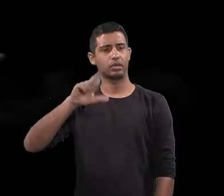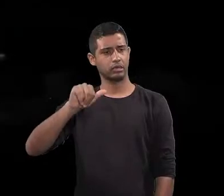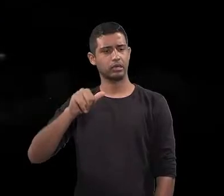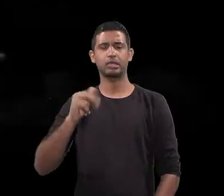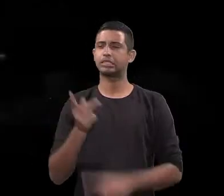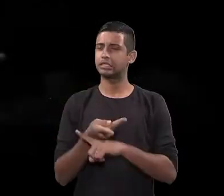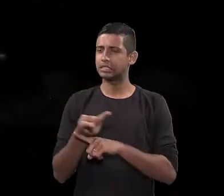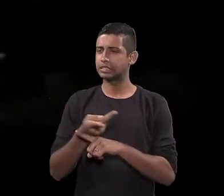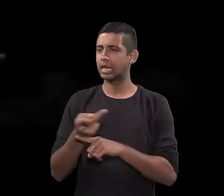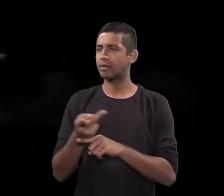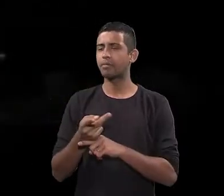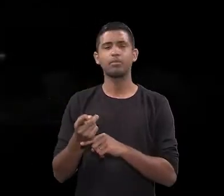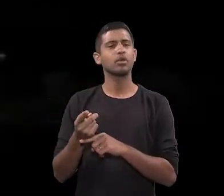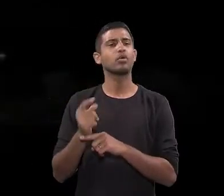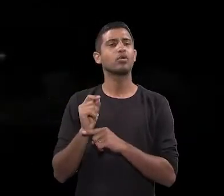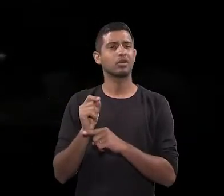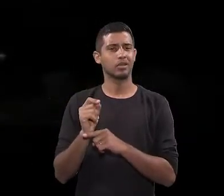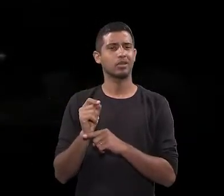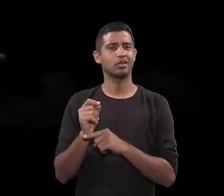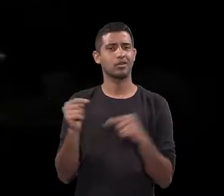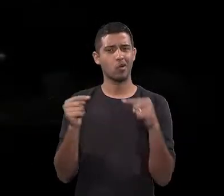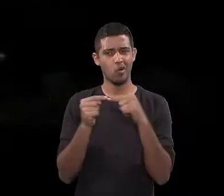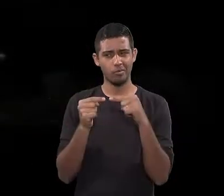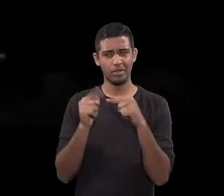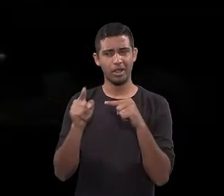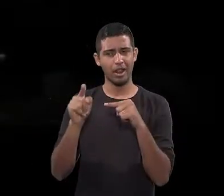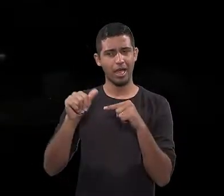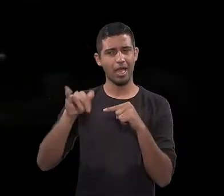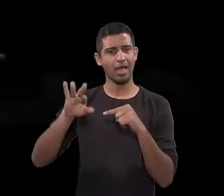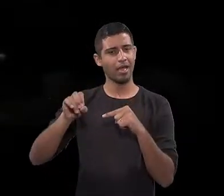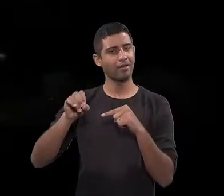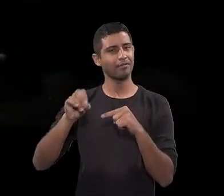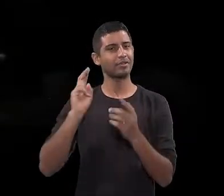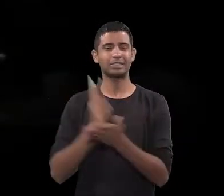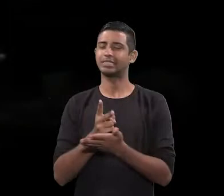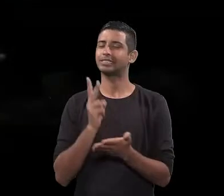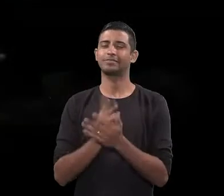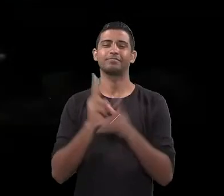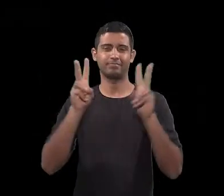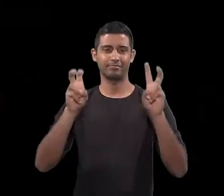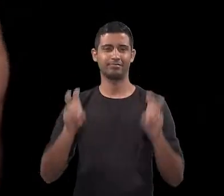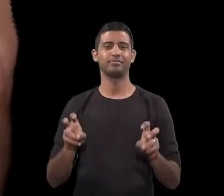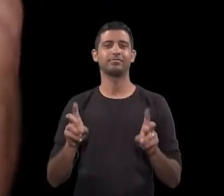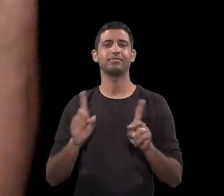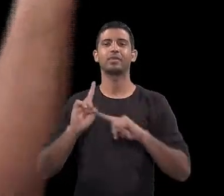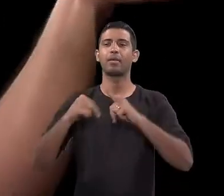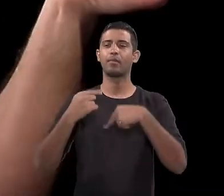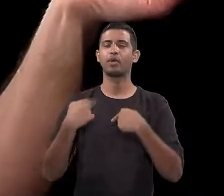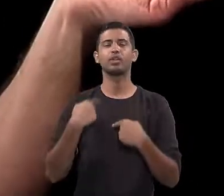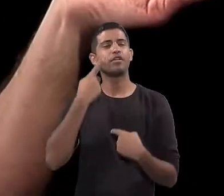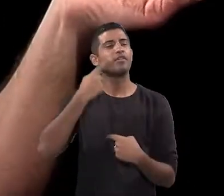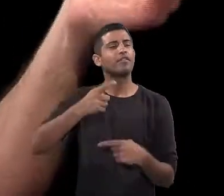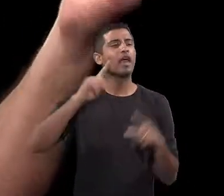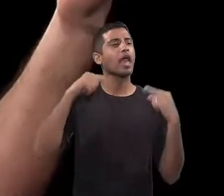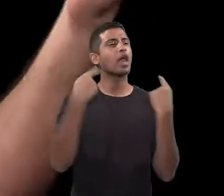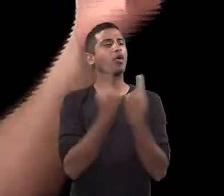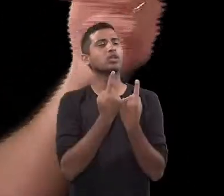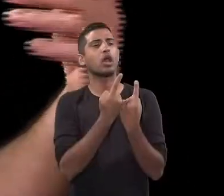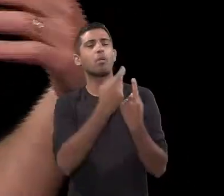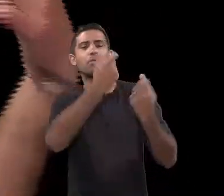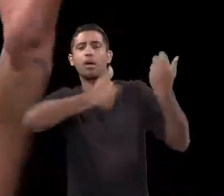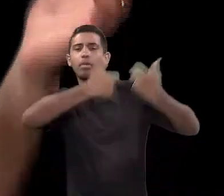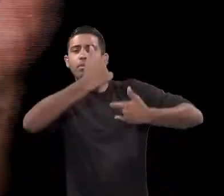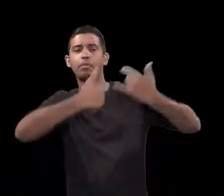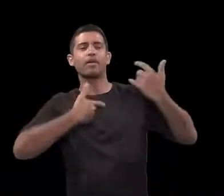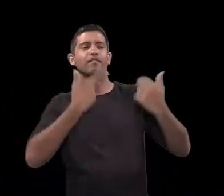estudos latino-americanos, sempre procurando conexões. Então ia visitar